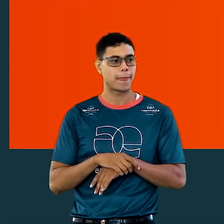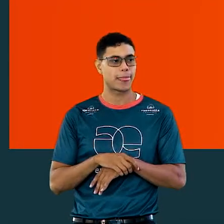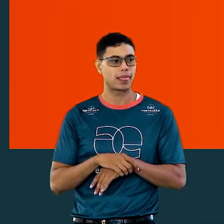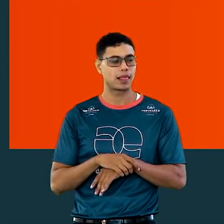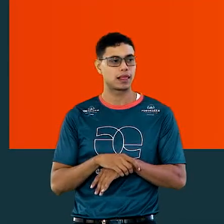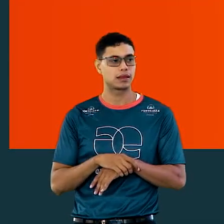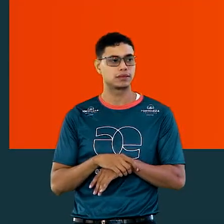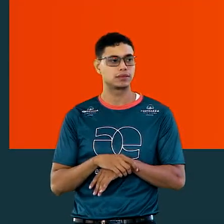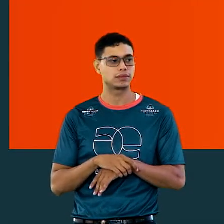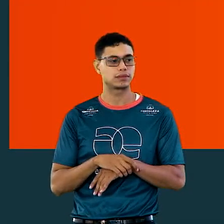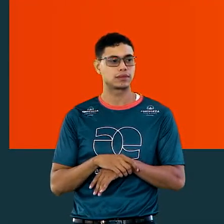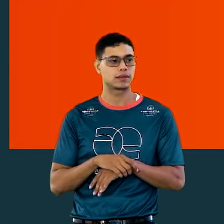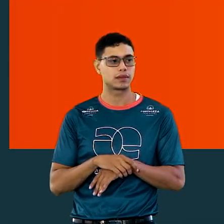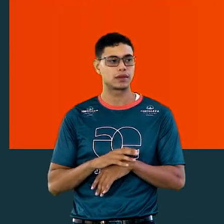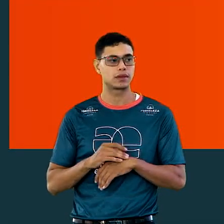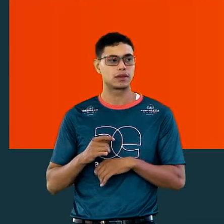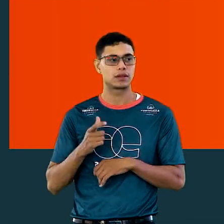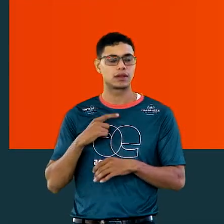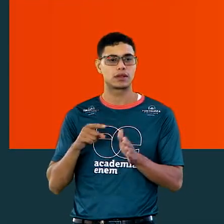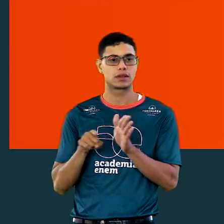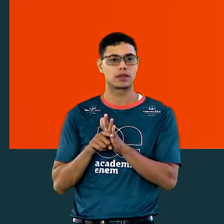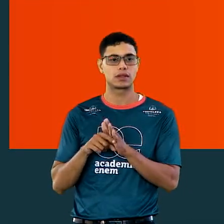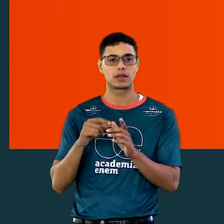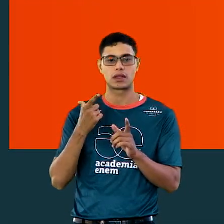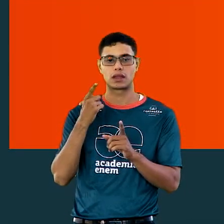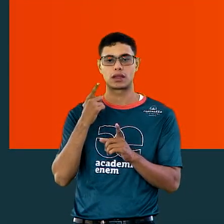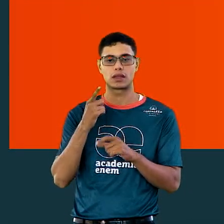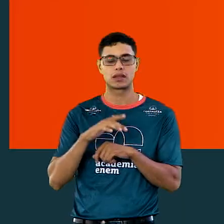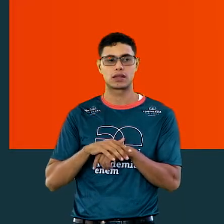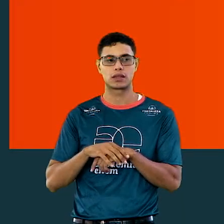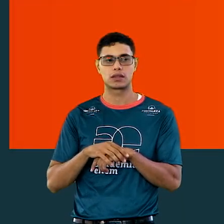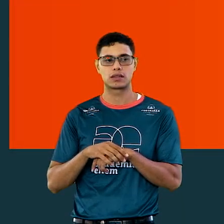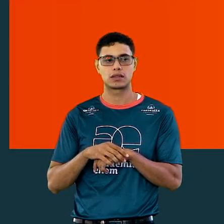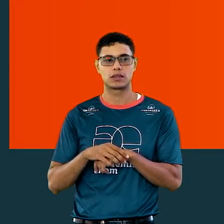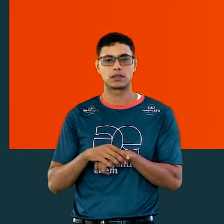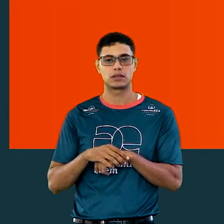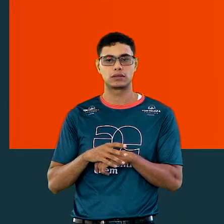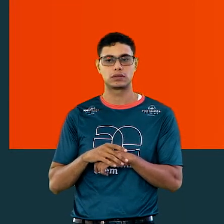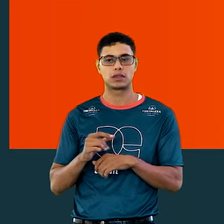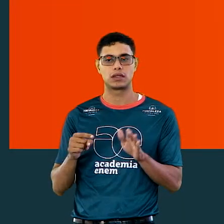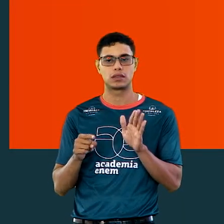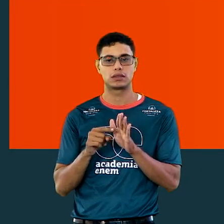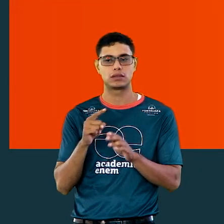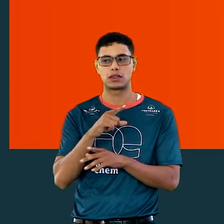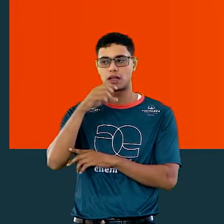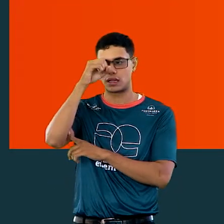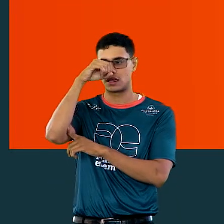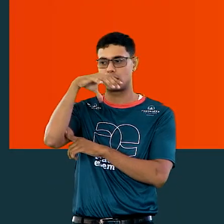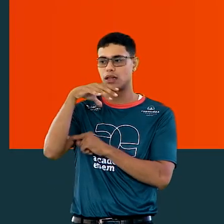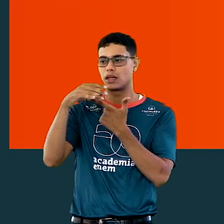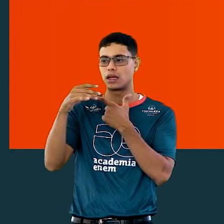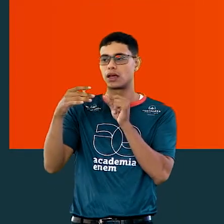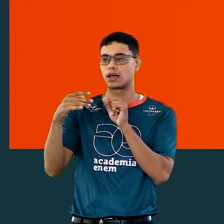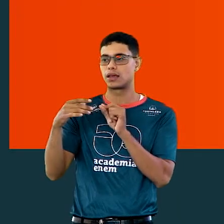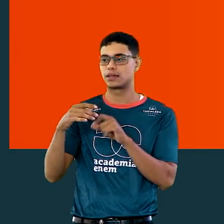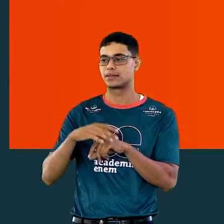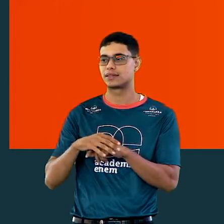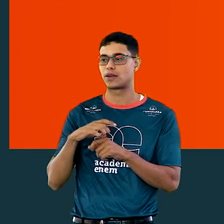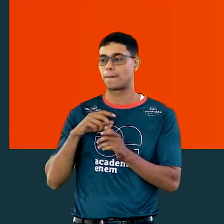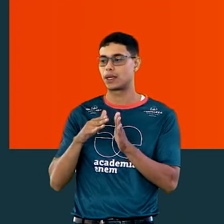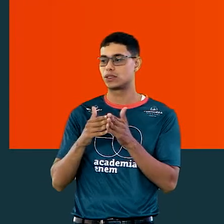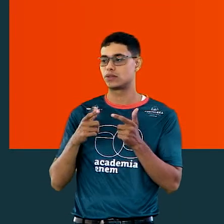texto no começo? Quem era igual para aquela situação da lâmpada? Quem não mudava? Que eu pedi para você